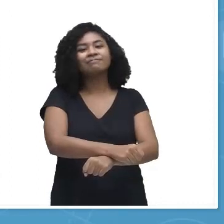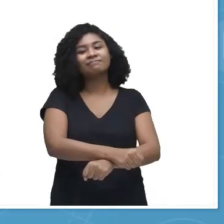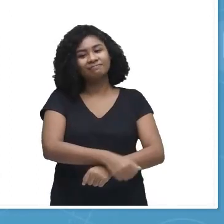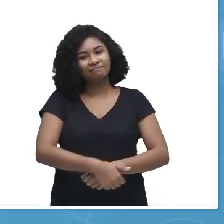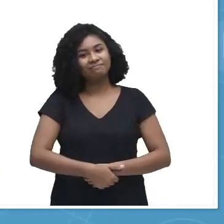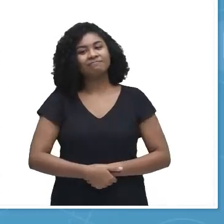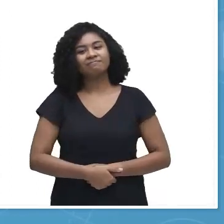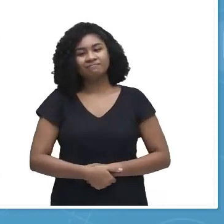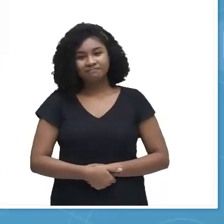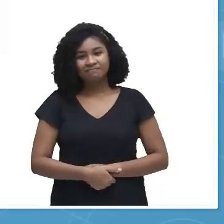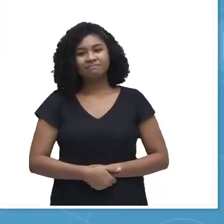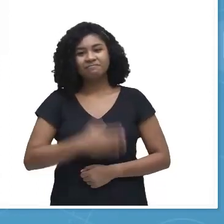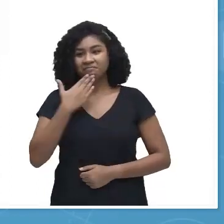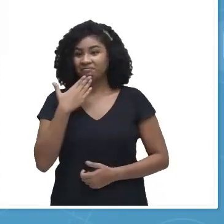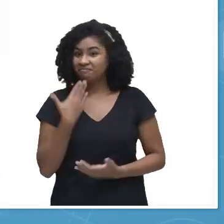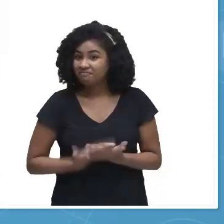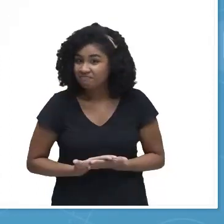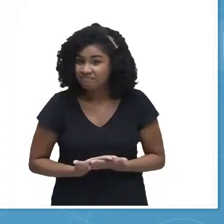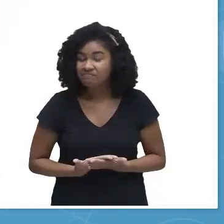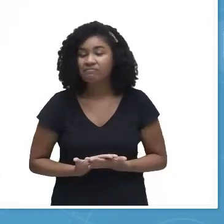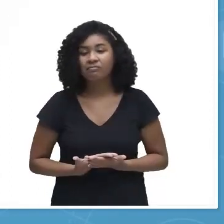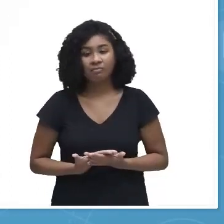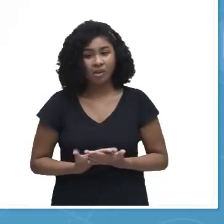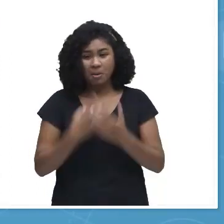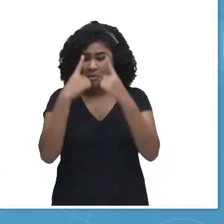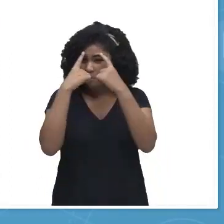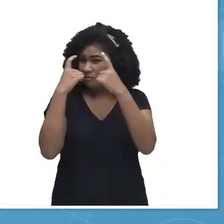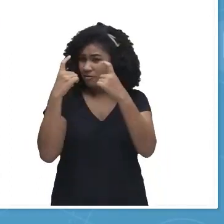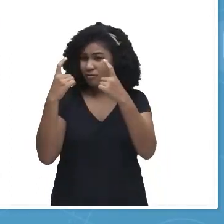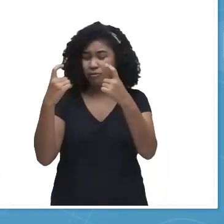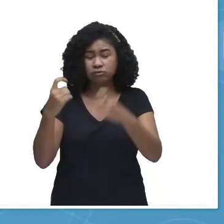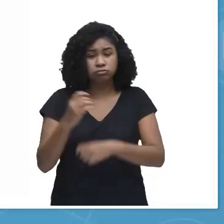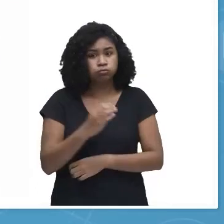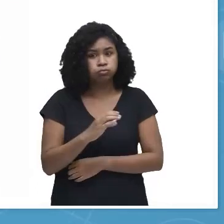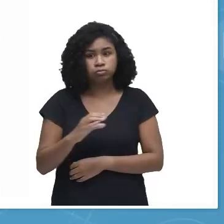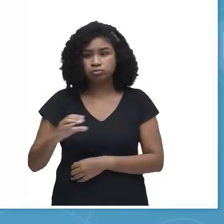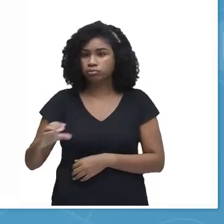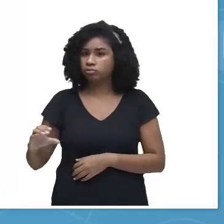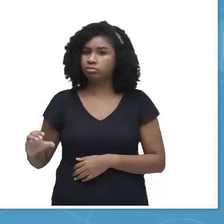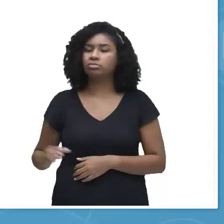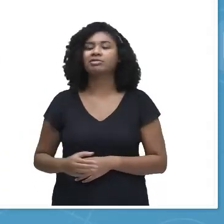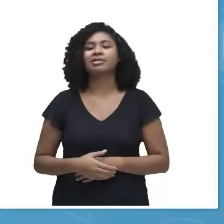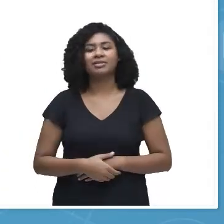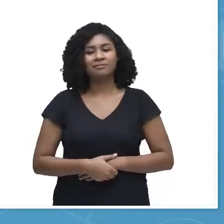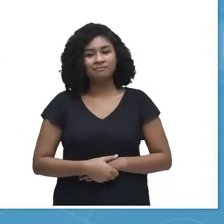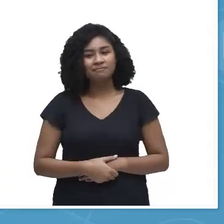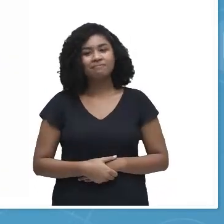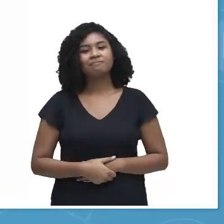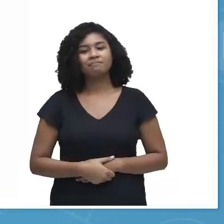Chocante, né, gente? Se a gente imaginar, é uma violência inescrupulosa que os nossos ancestrais